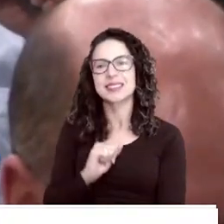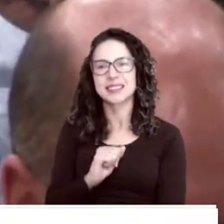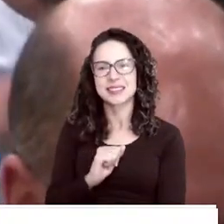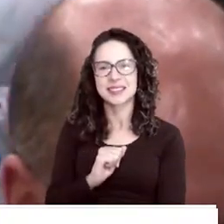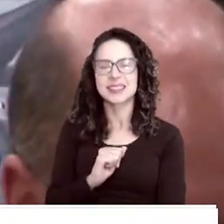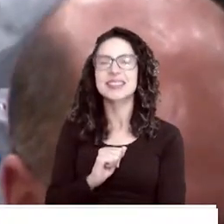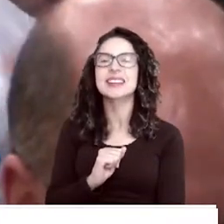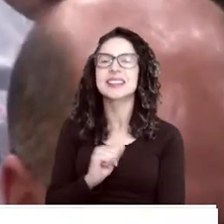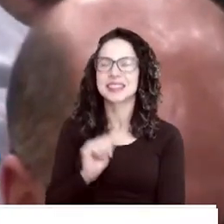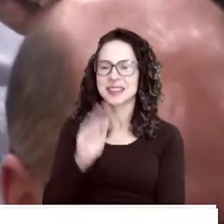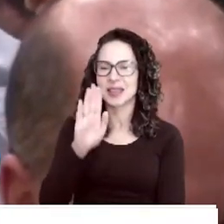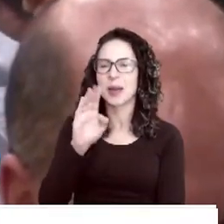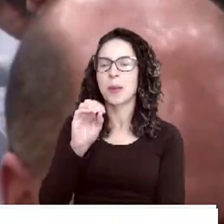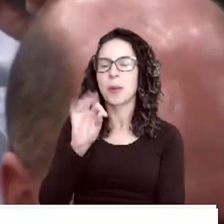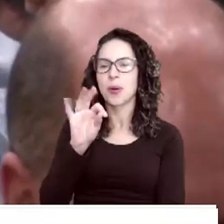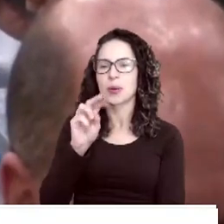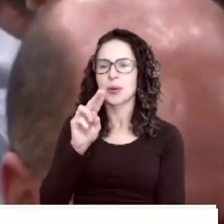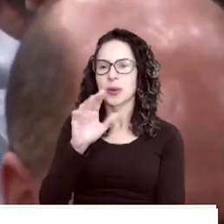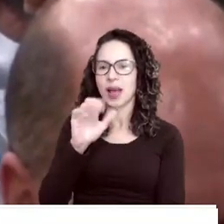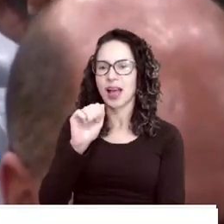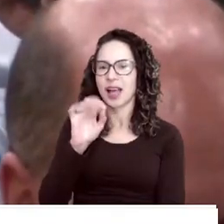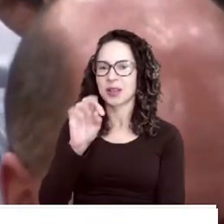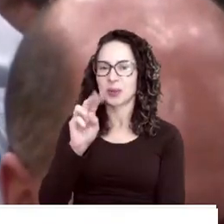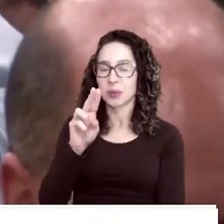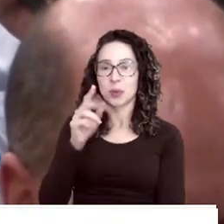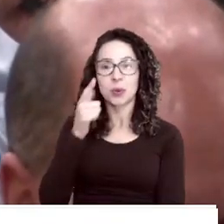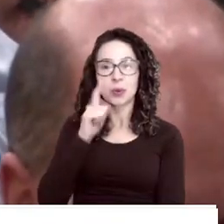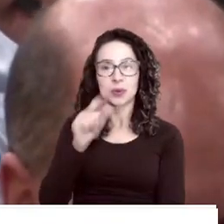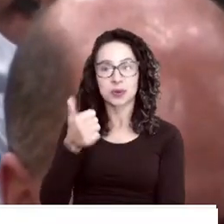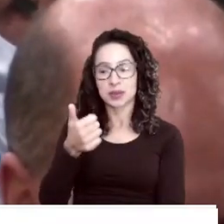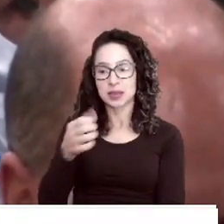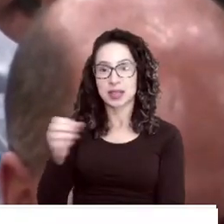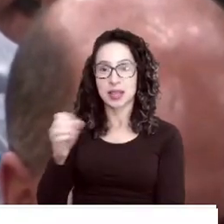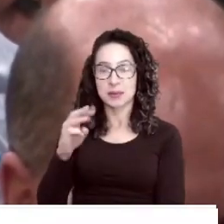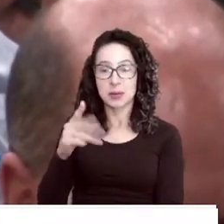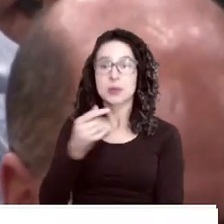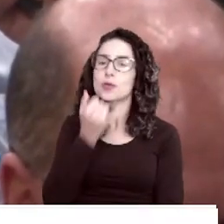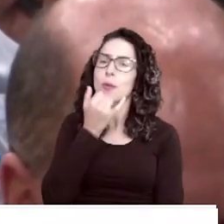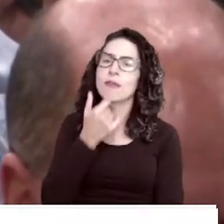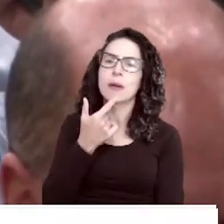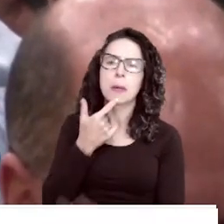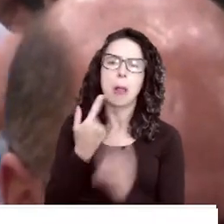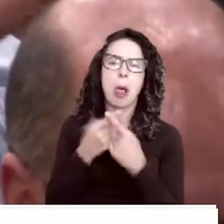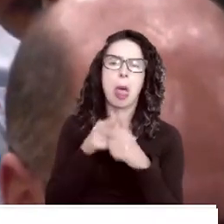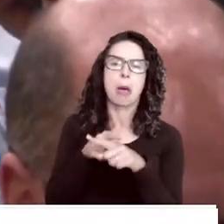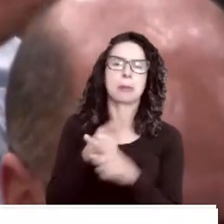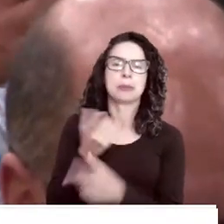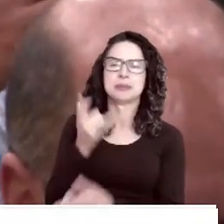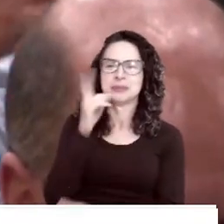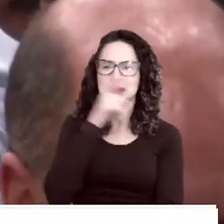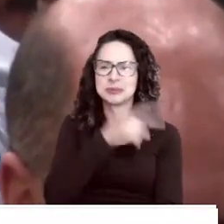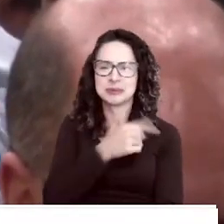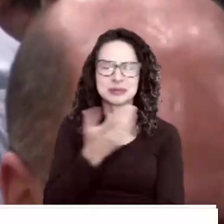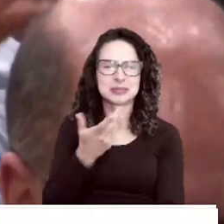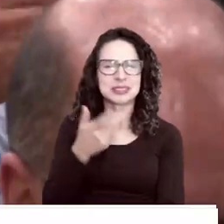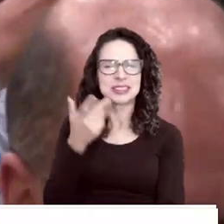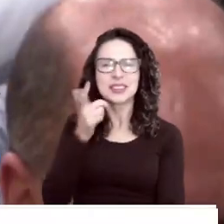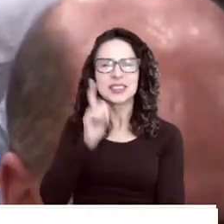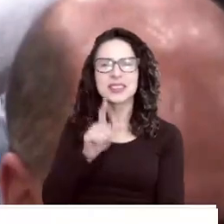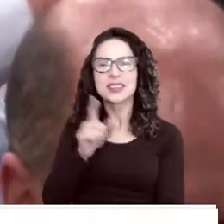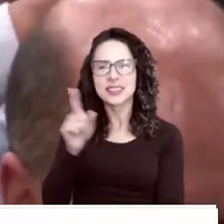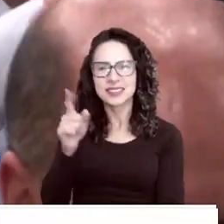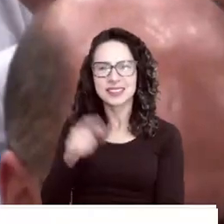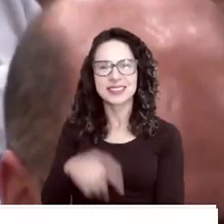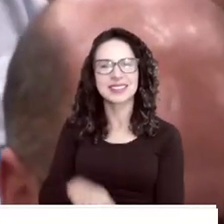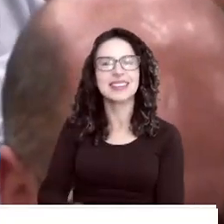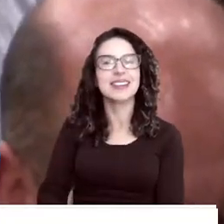Botucatu conseguiu 100 milhões, às vezes a língua, às vezes não dá para poder falar. Trava a língua aí. Na onde que tem Botucatu, aí